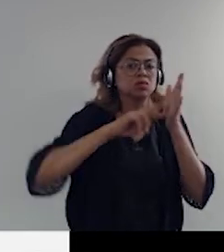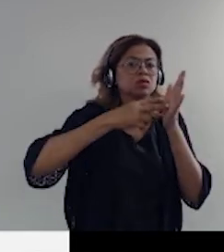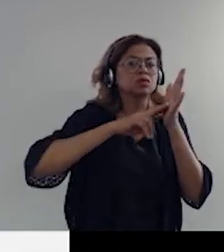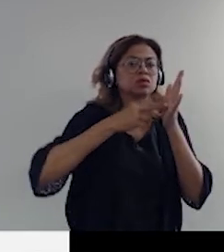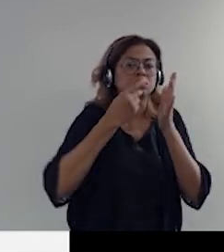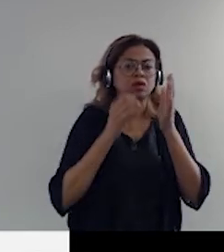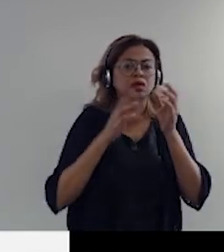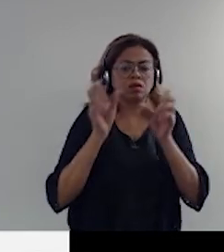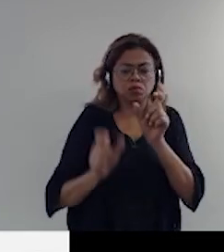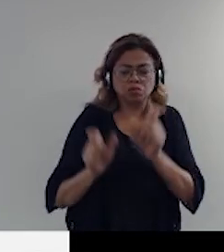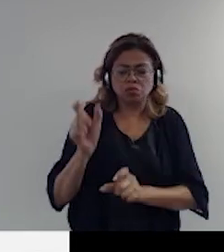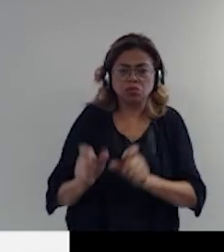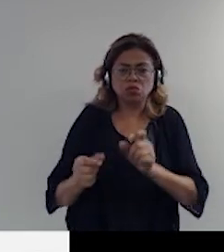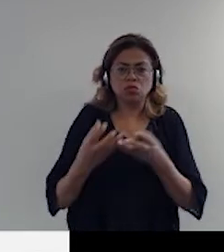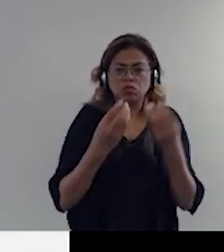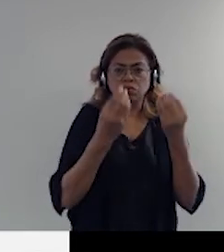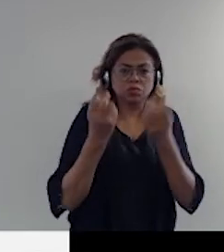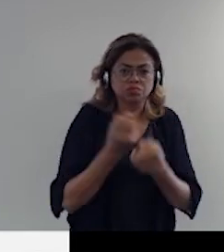com